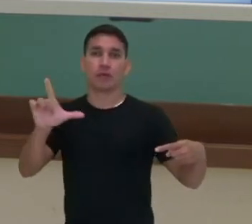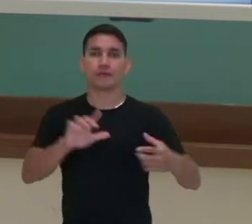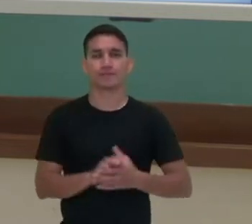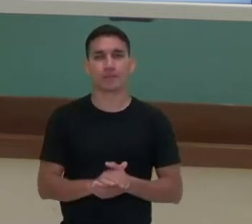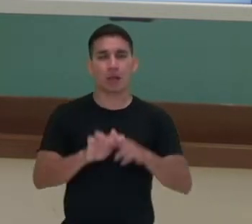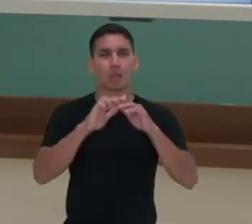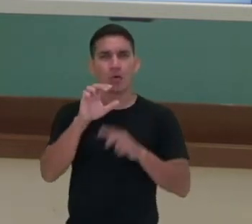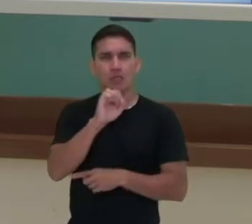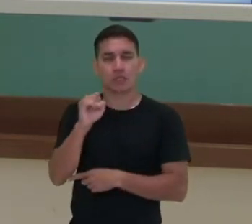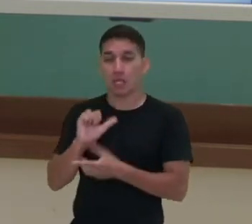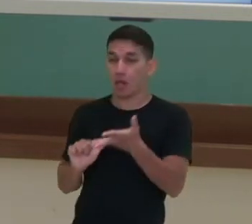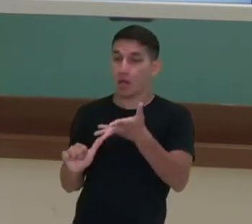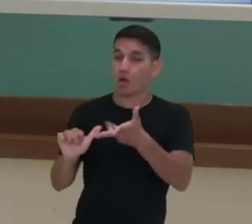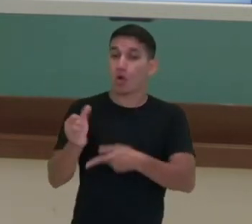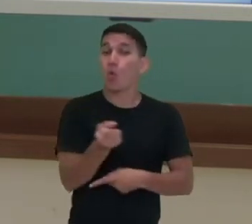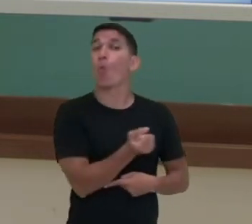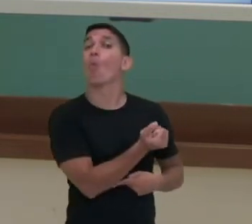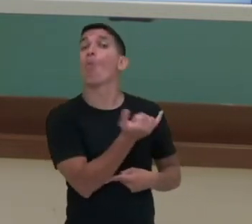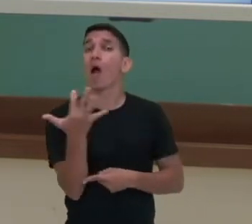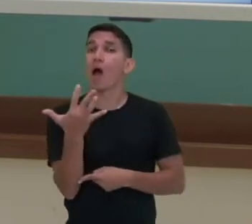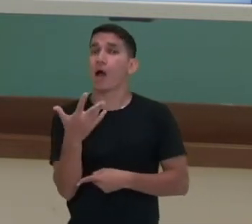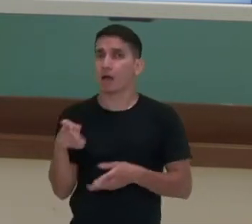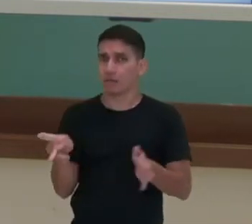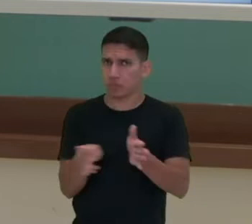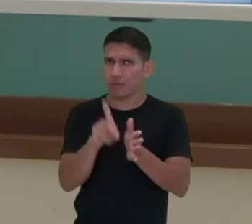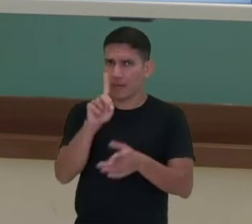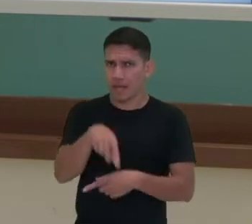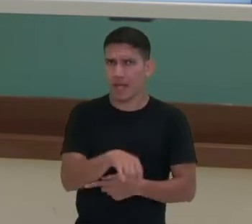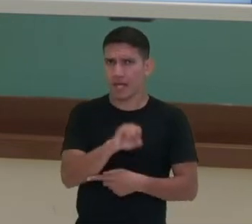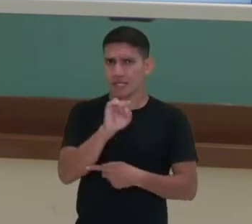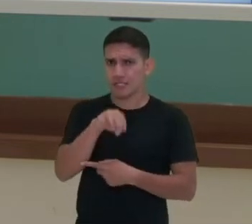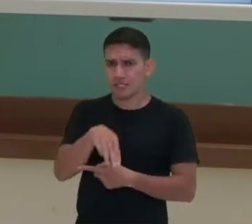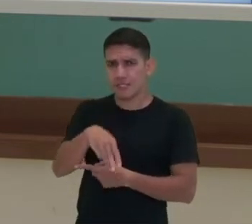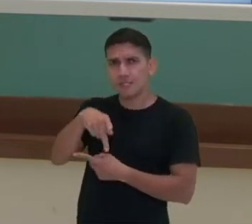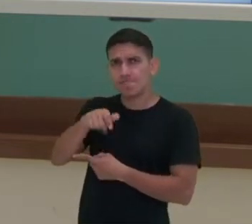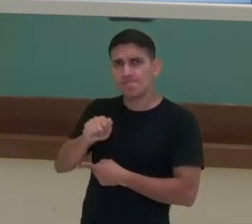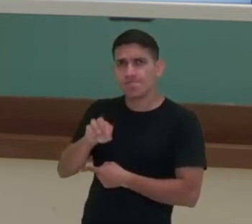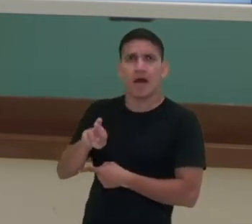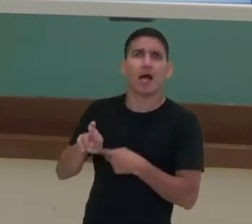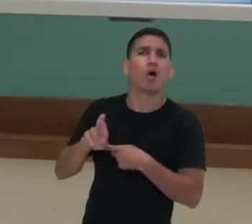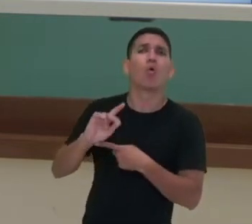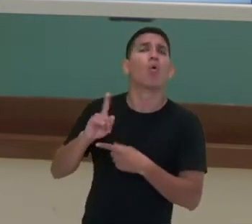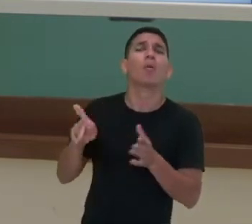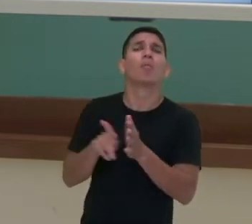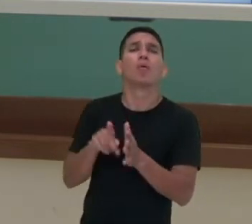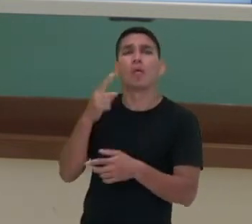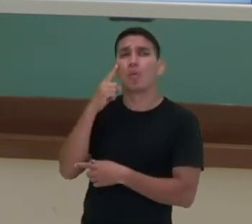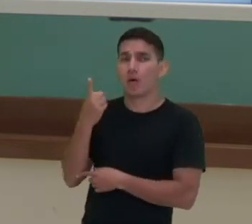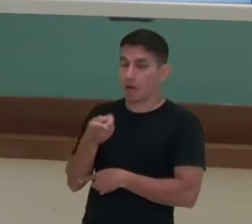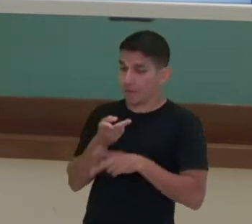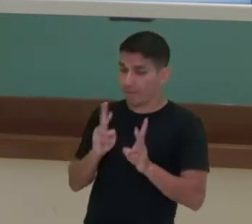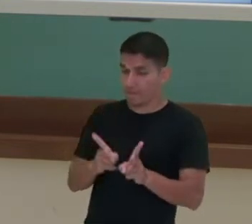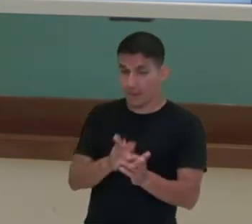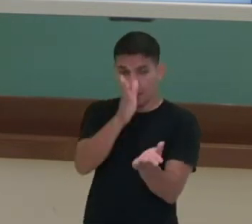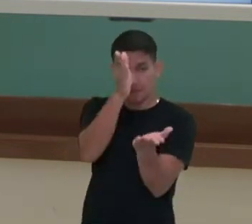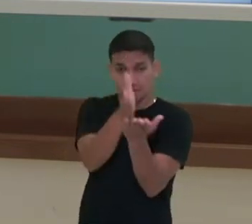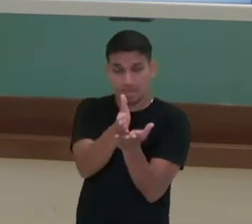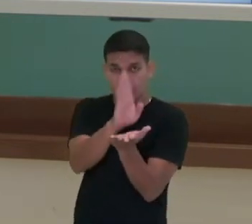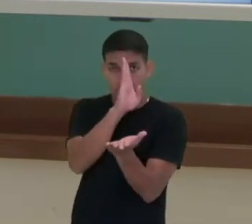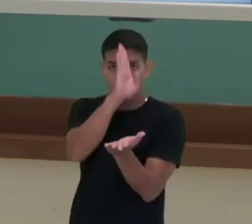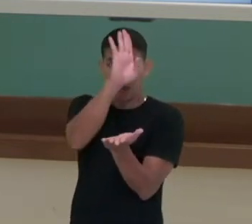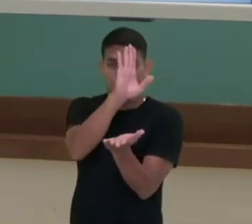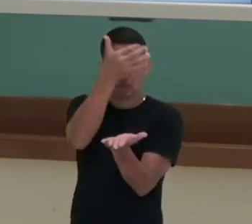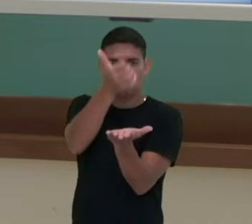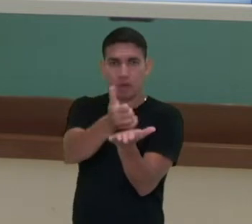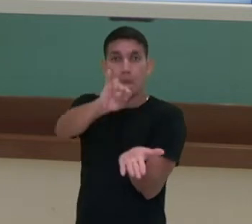número de elementos da série for ímpar, o que que eu vou fazer? Eu vou deixar o termo central